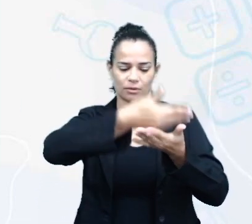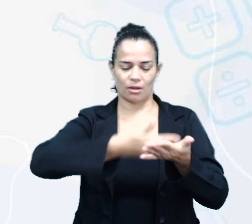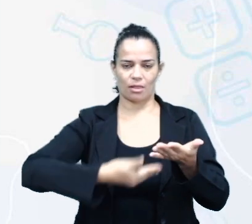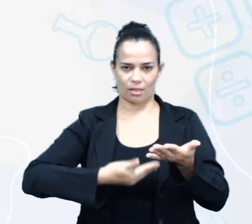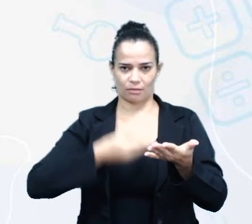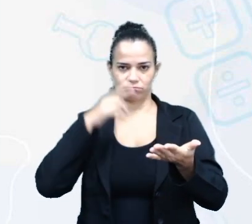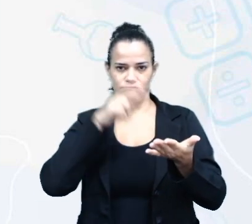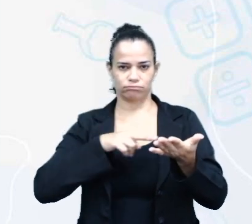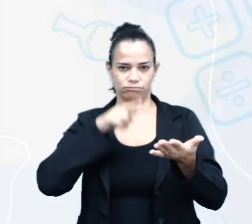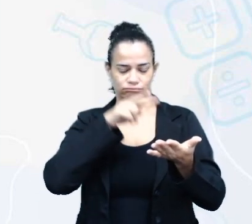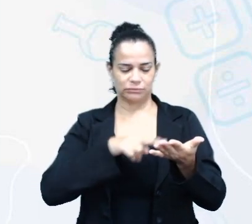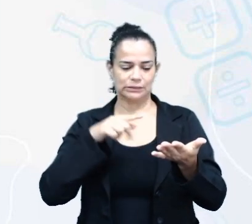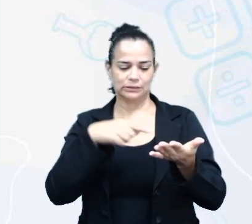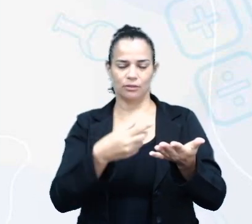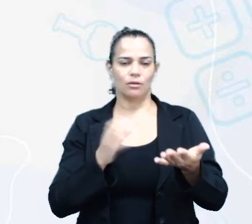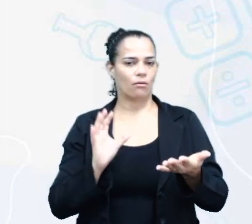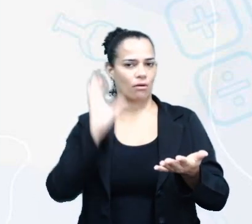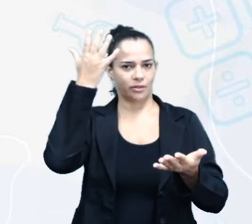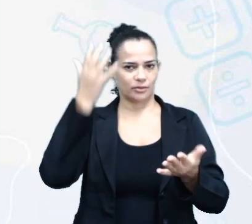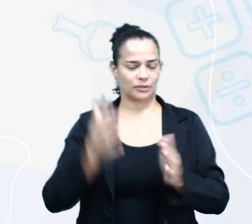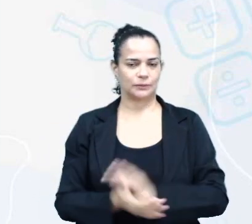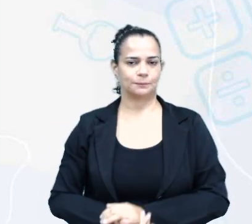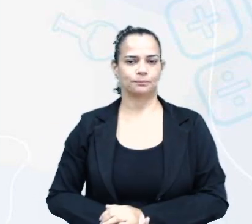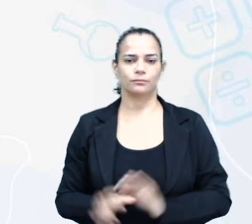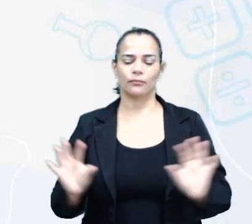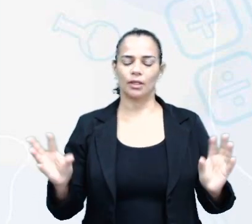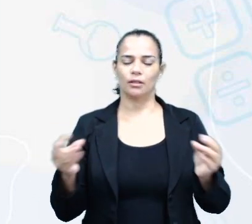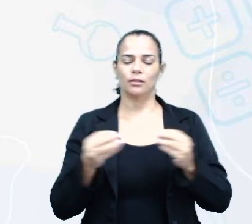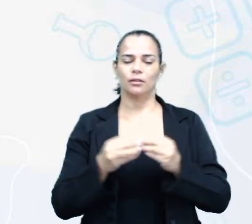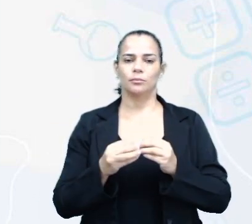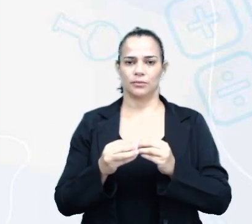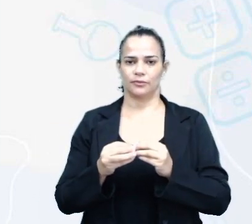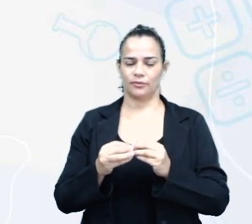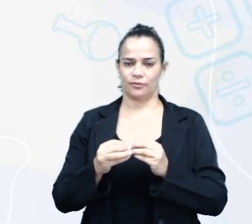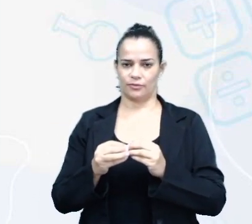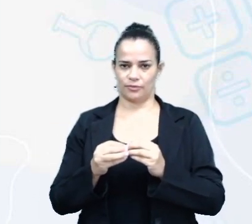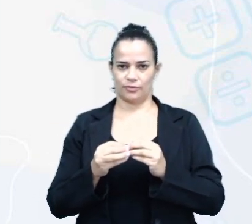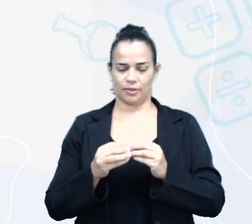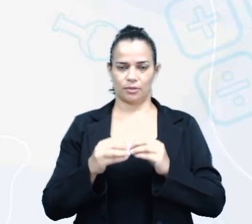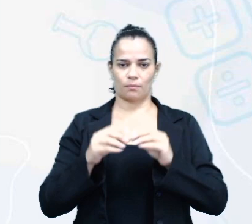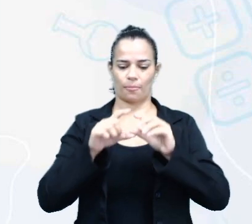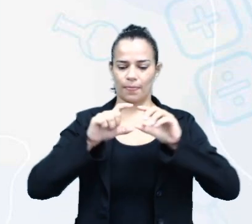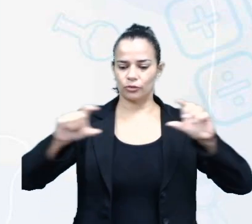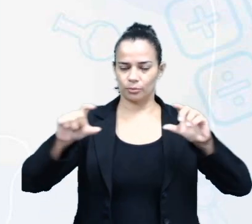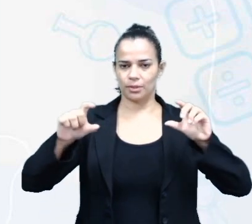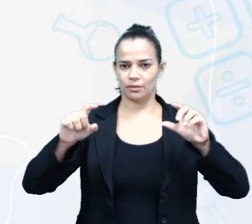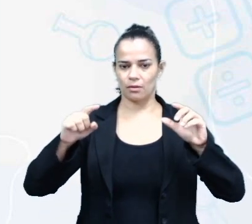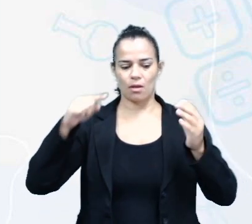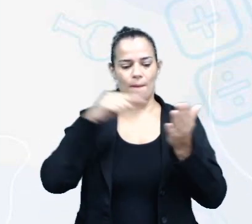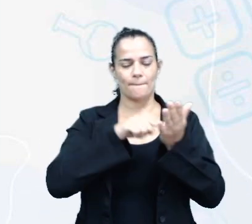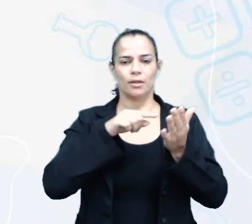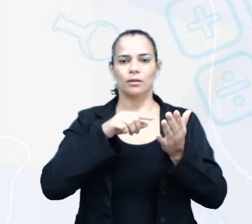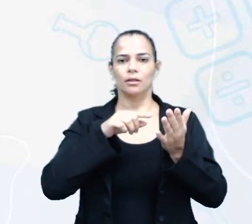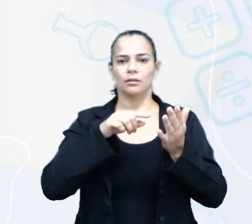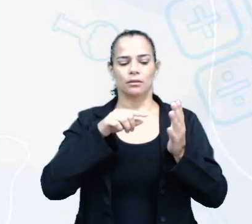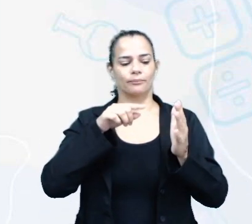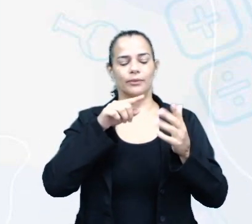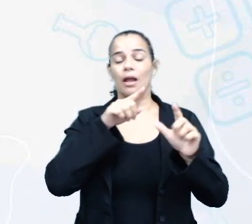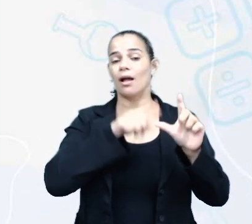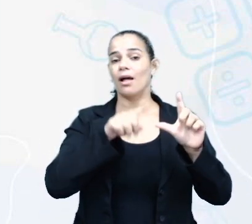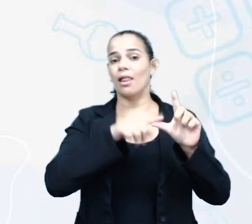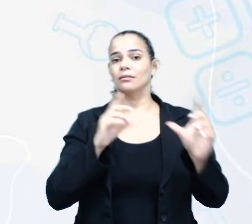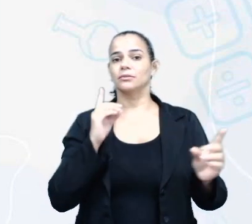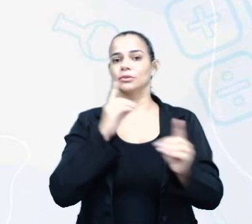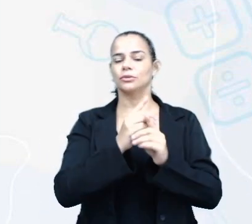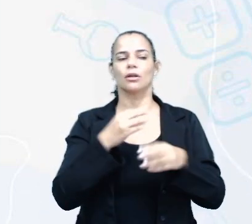e observe comigo a solução. Simplifique a expressão e marque a alternativa encontrada. Então, como é que eu